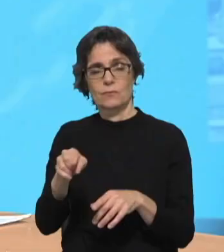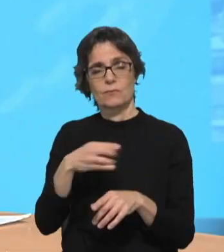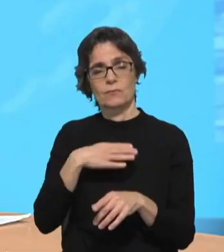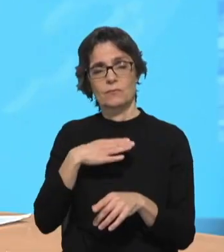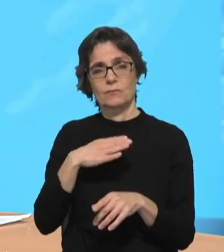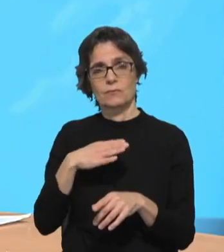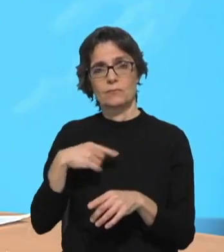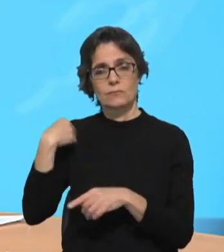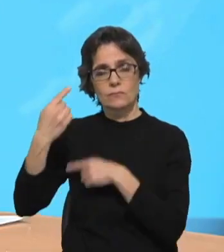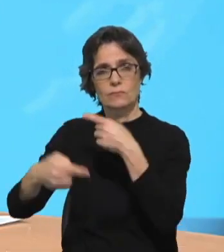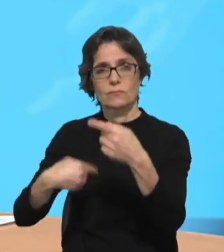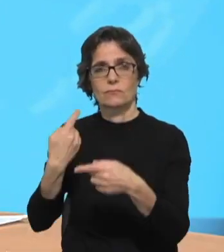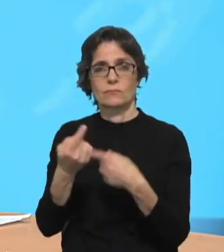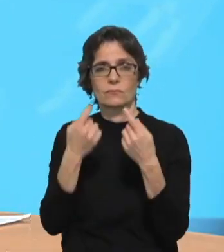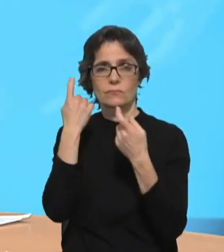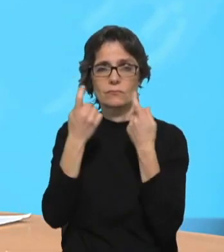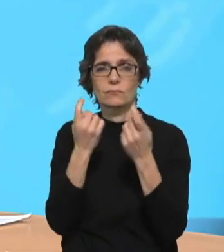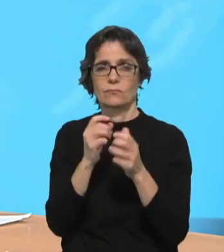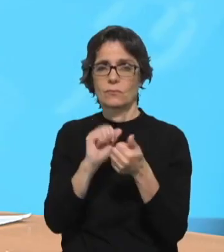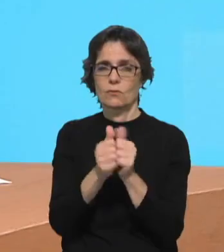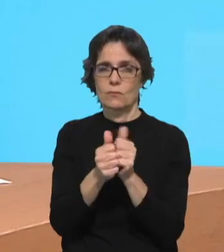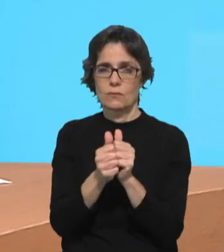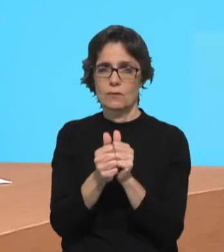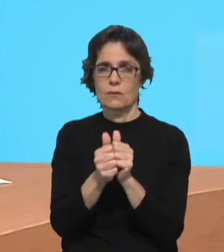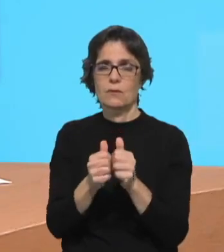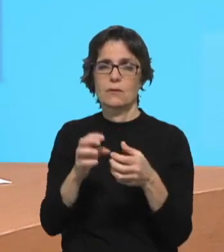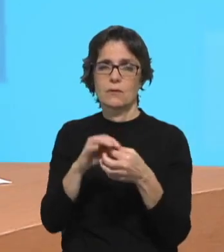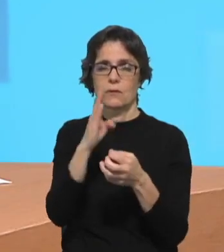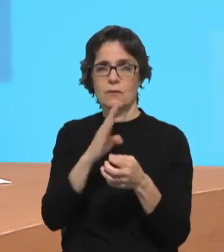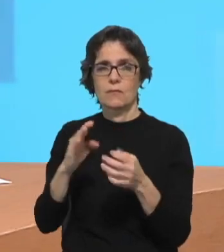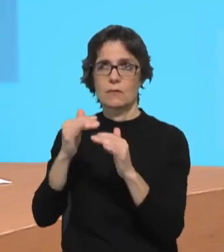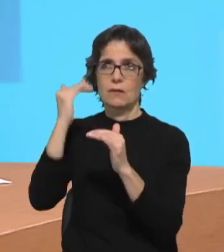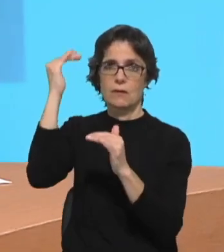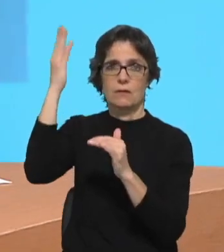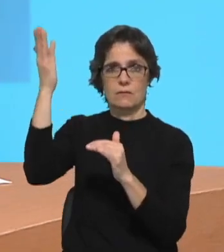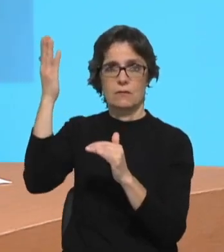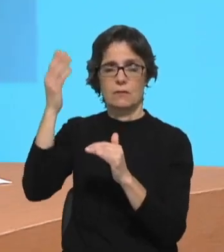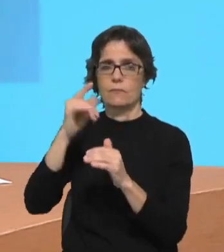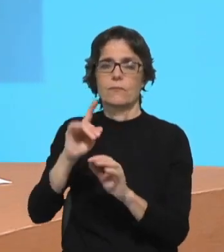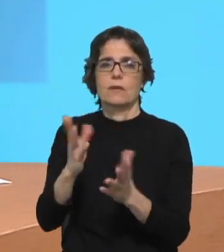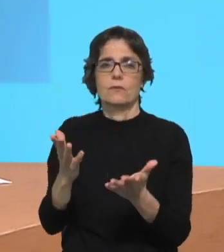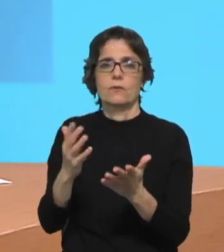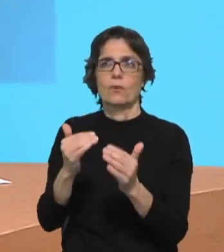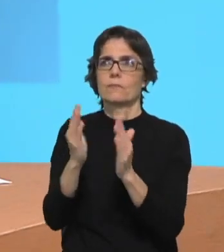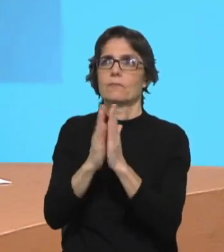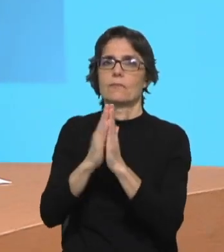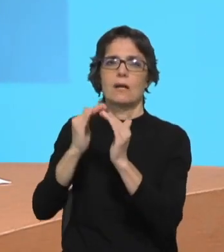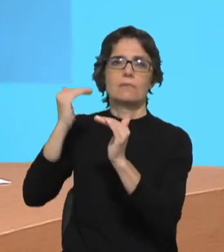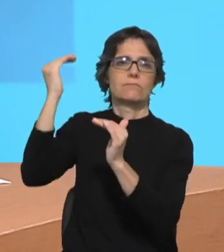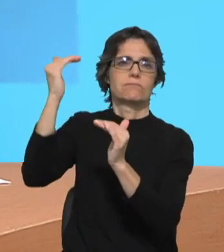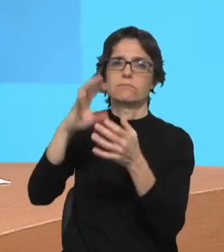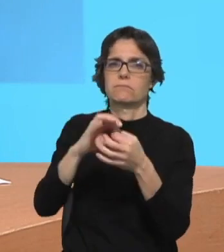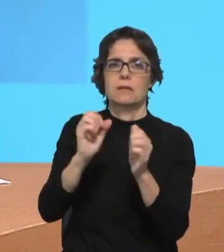sobre o desporto, como uma prática aberta à transcendência. Claro que não necessariamente uma transcendência no sentido religioso,